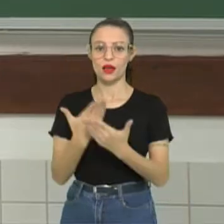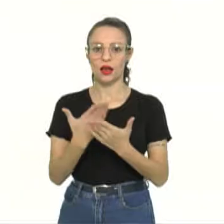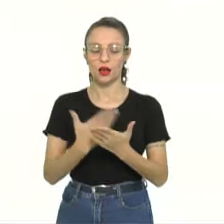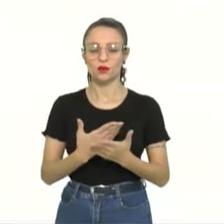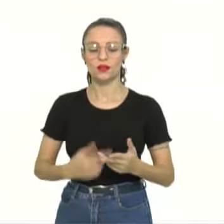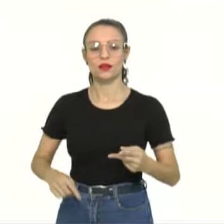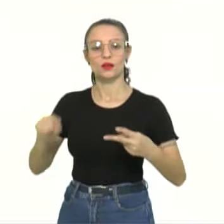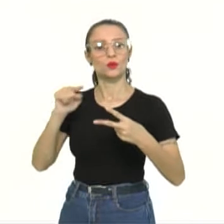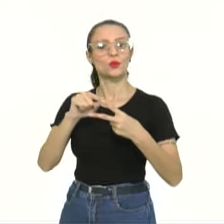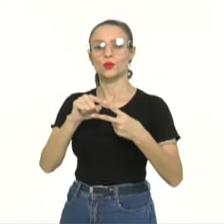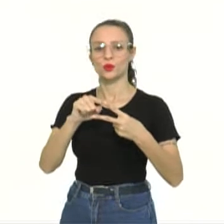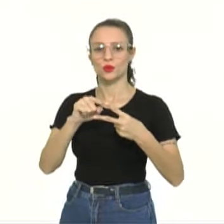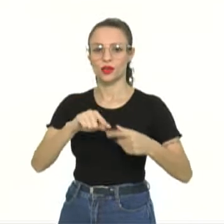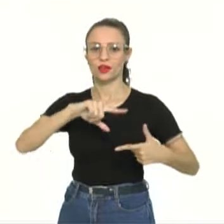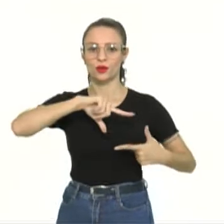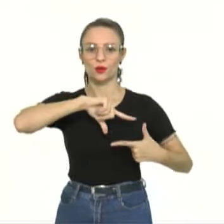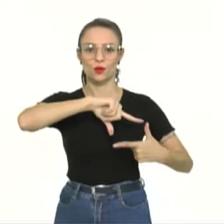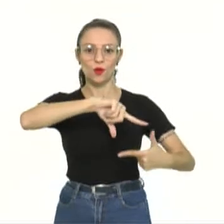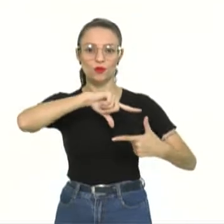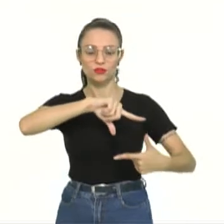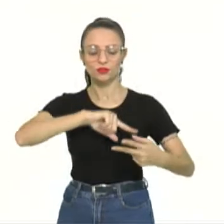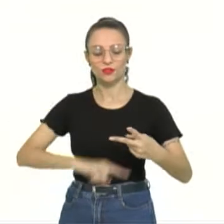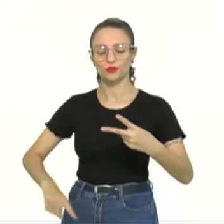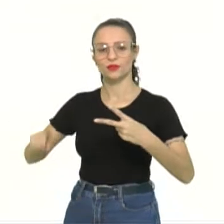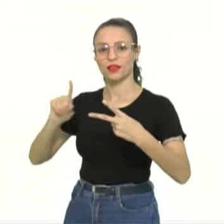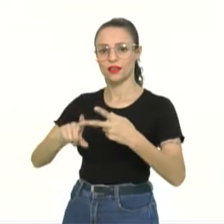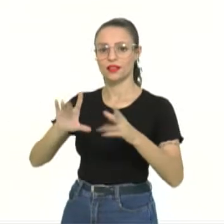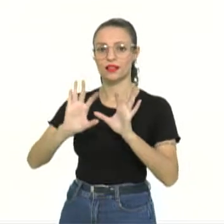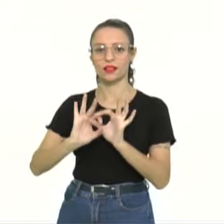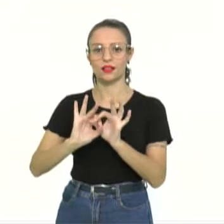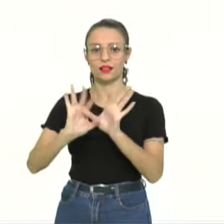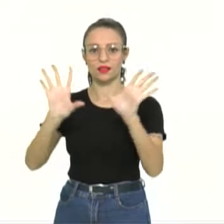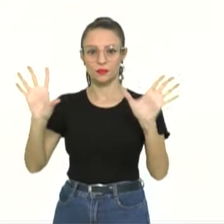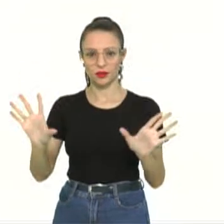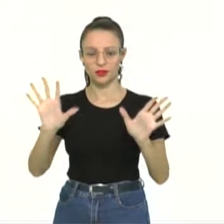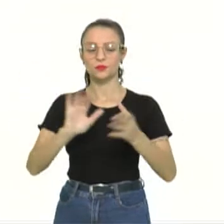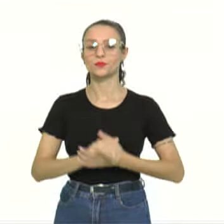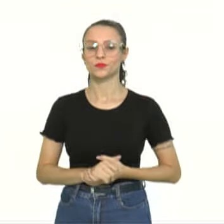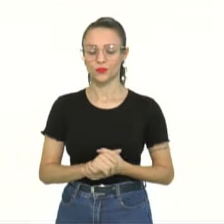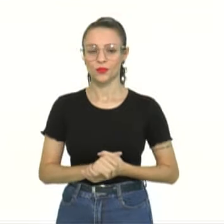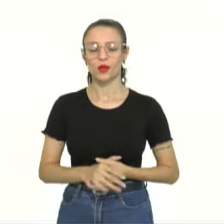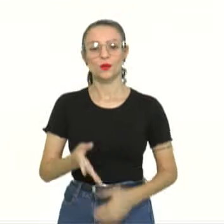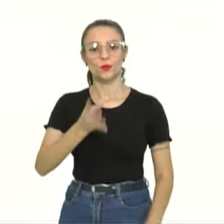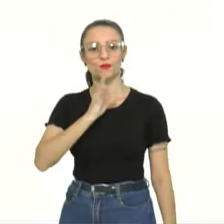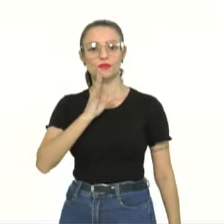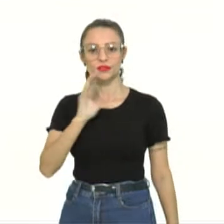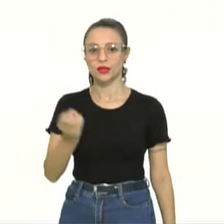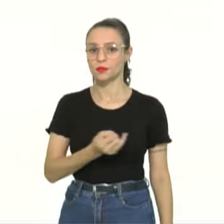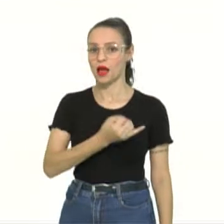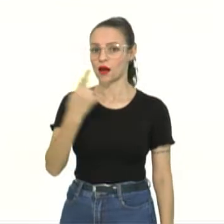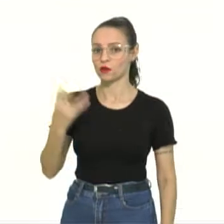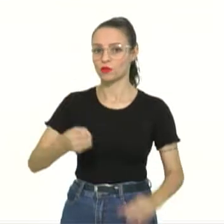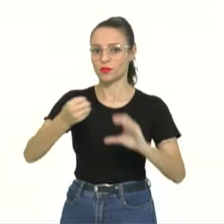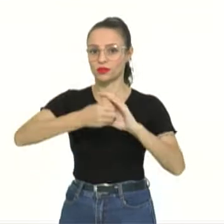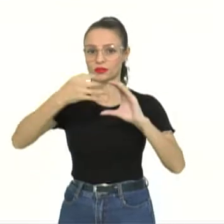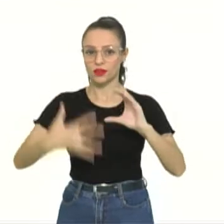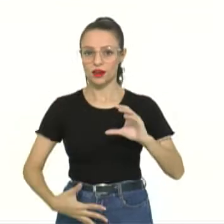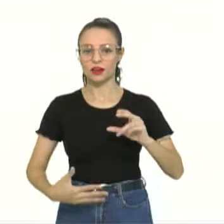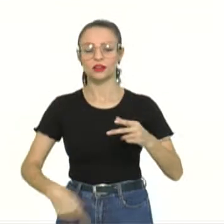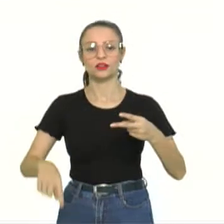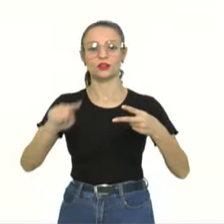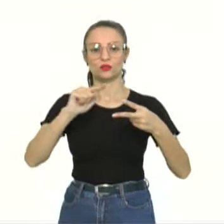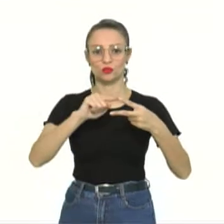aula essas correntes o conservadorismo e o libertarianismo conhecemos Então algumas características do